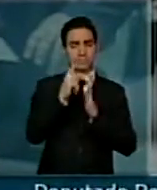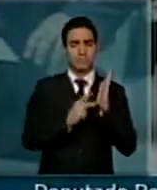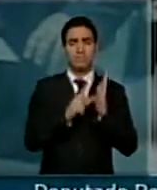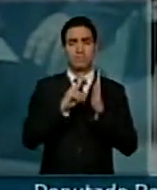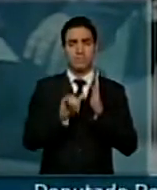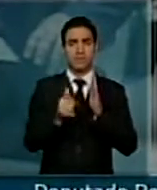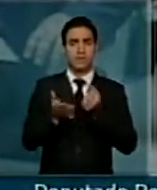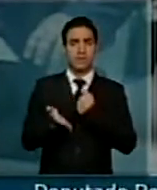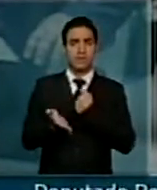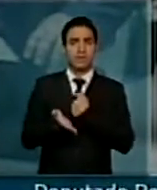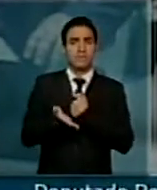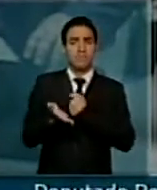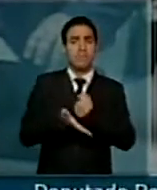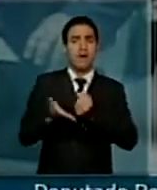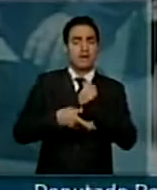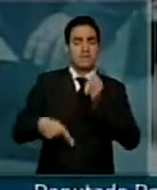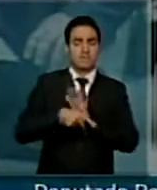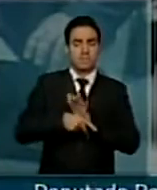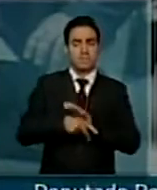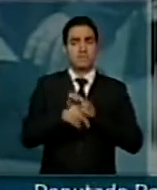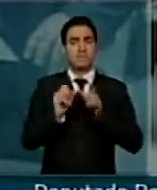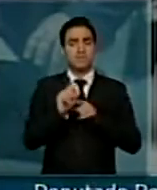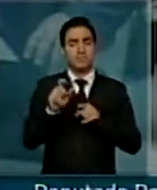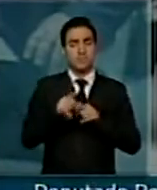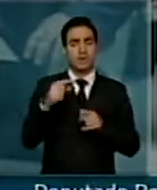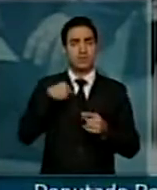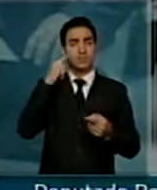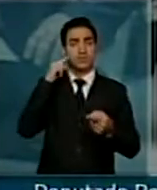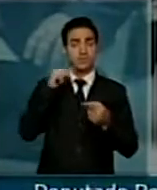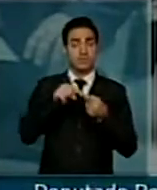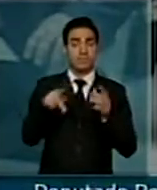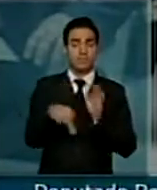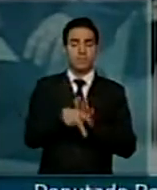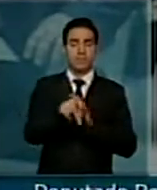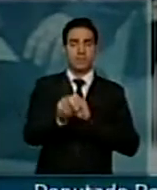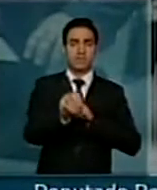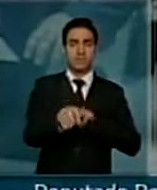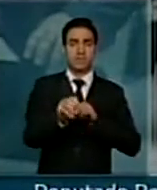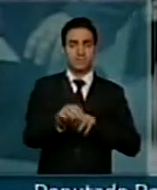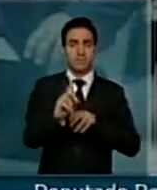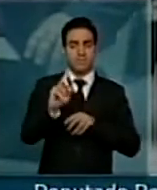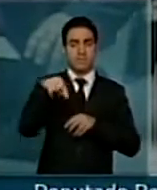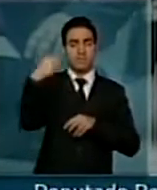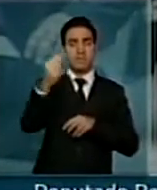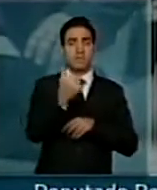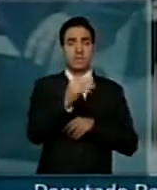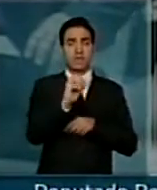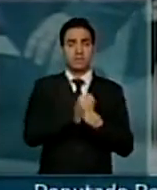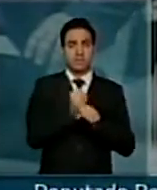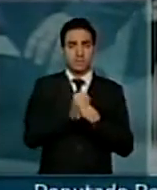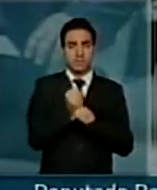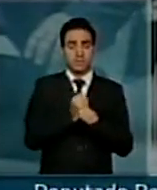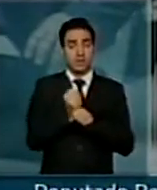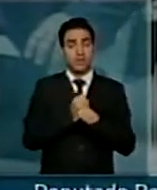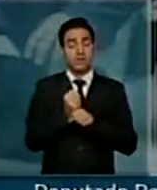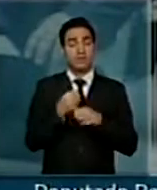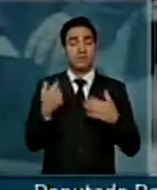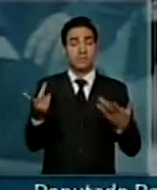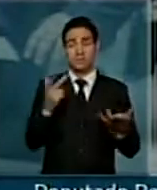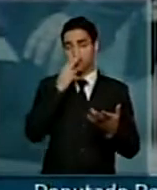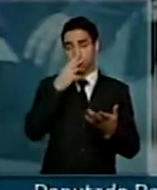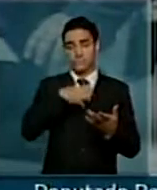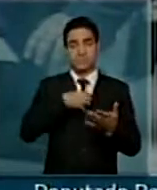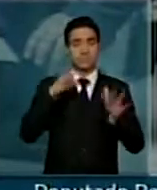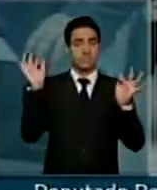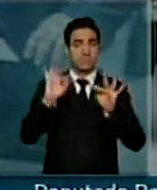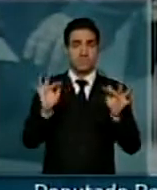os investimentos, as metas para a nossa educação para os próximos 10 anos. Portanto, fico muito